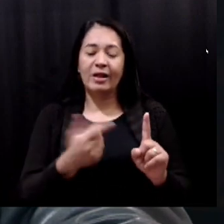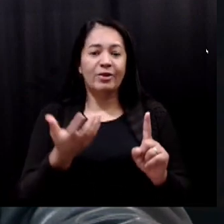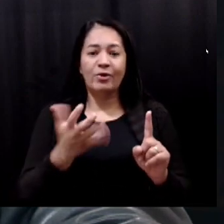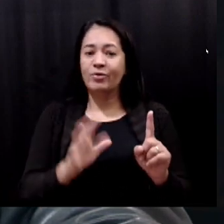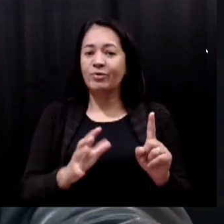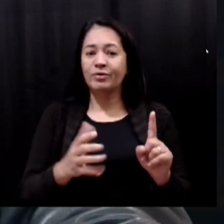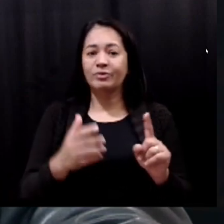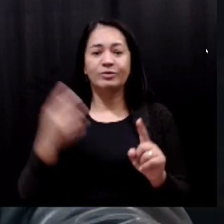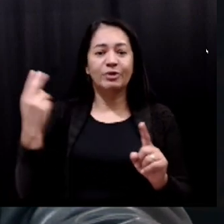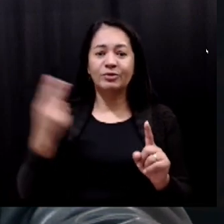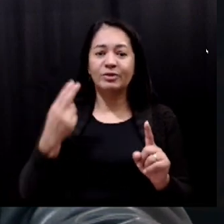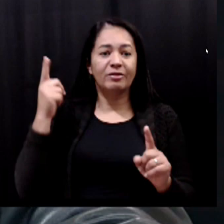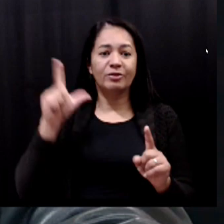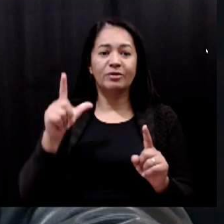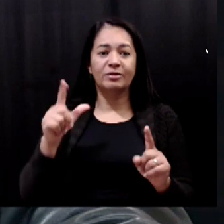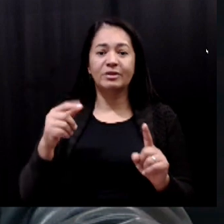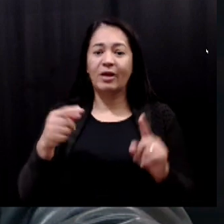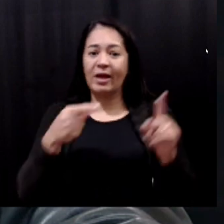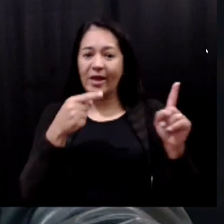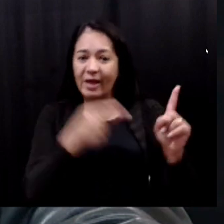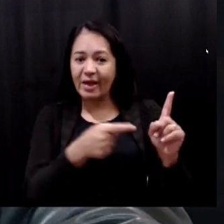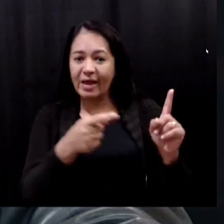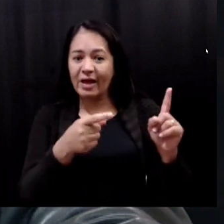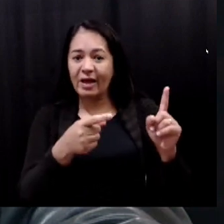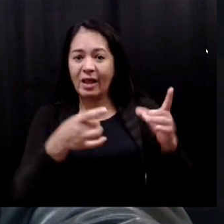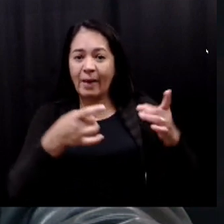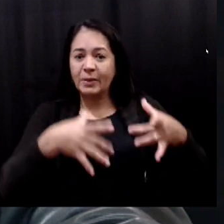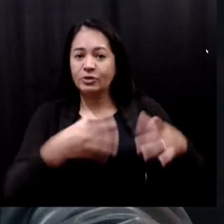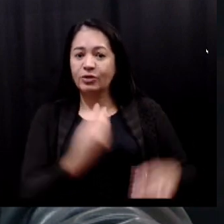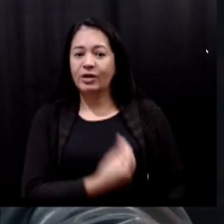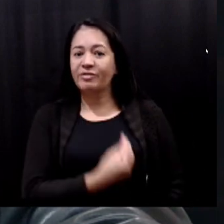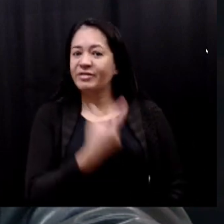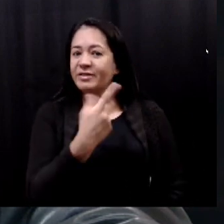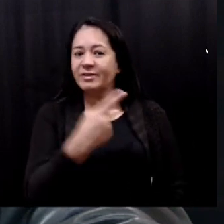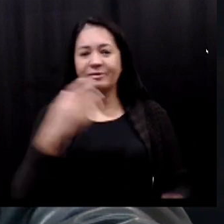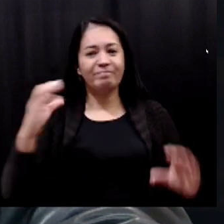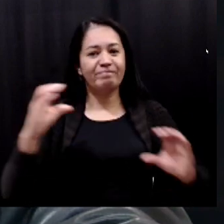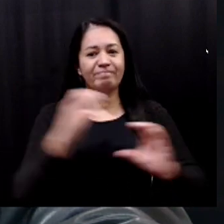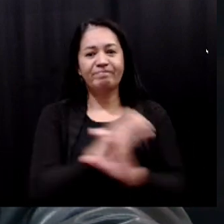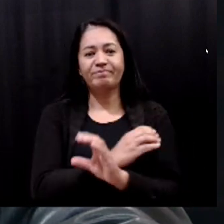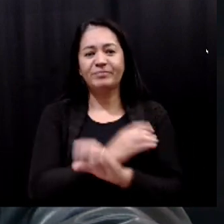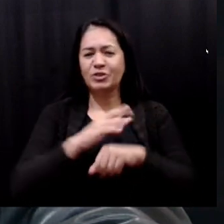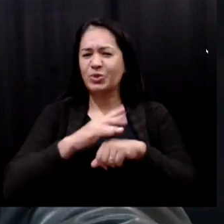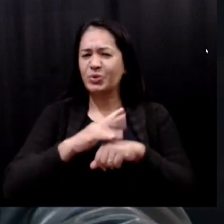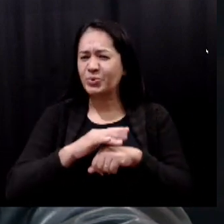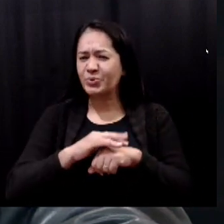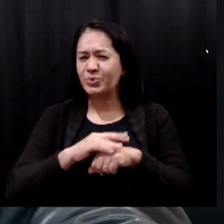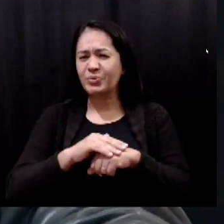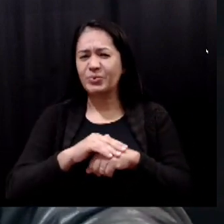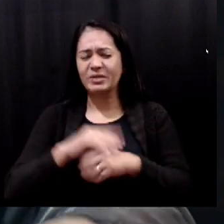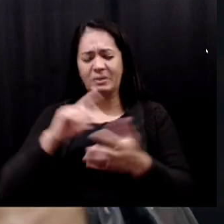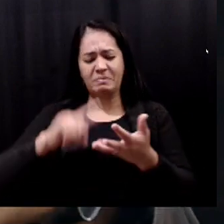ela abriu a mão da vida dela completamente, doenças,